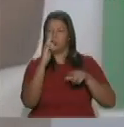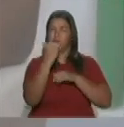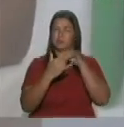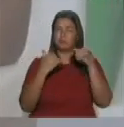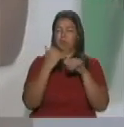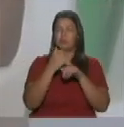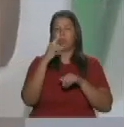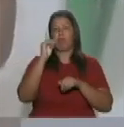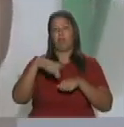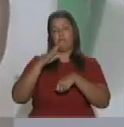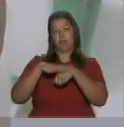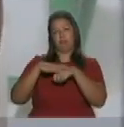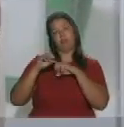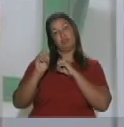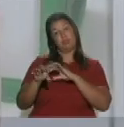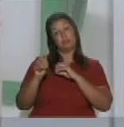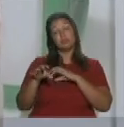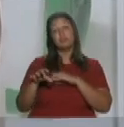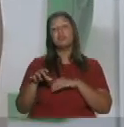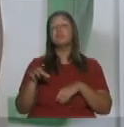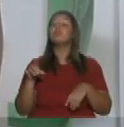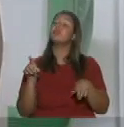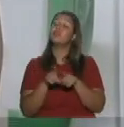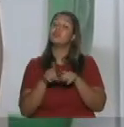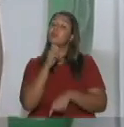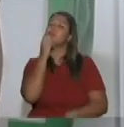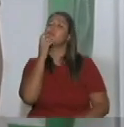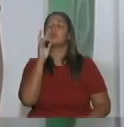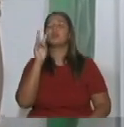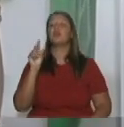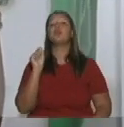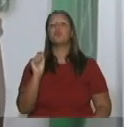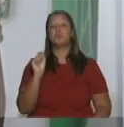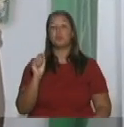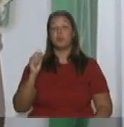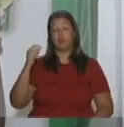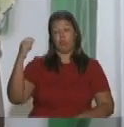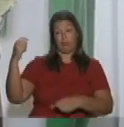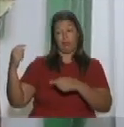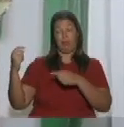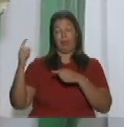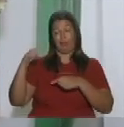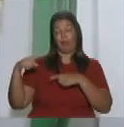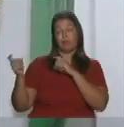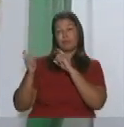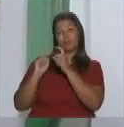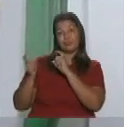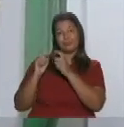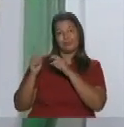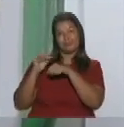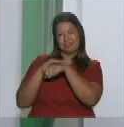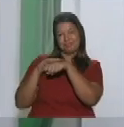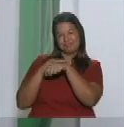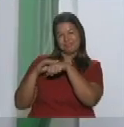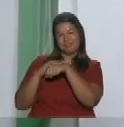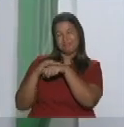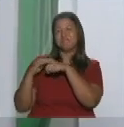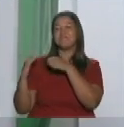da mídia na educação, né? Então, e é bacana porque é um diálogo entre eles dois e é